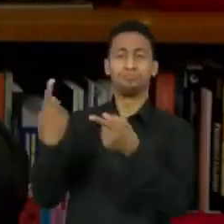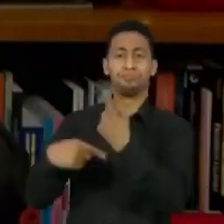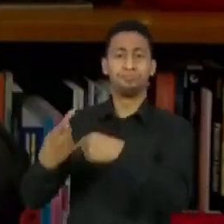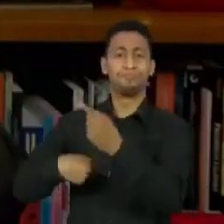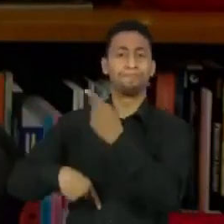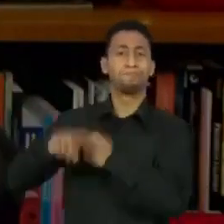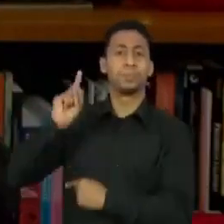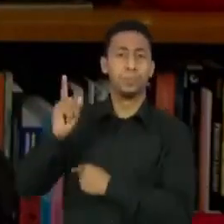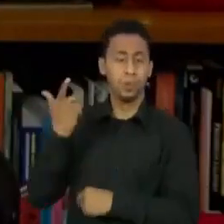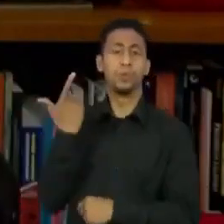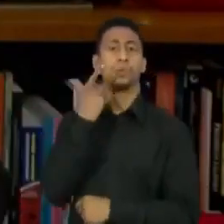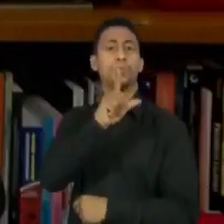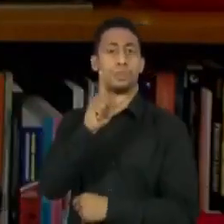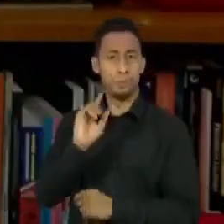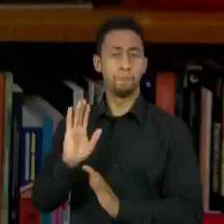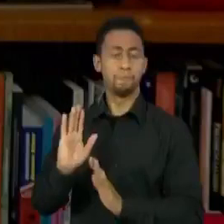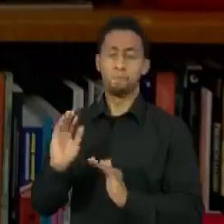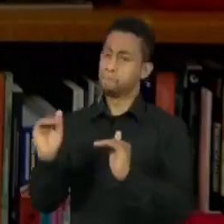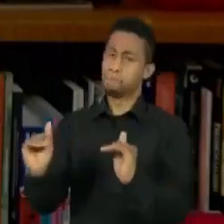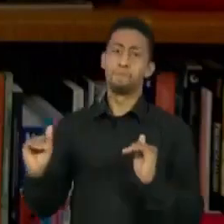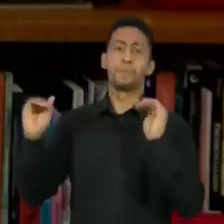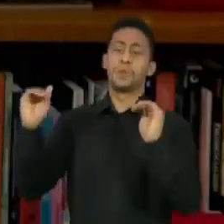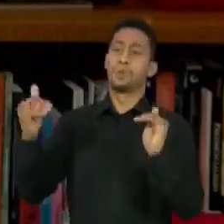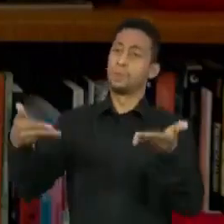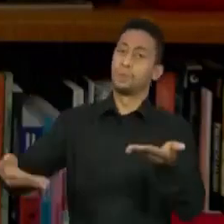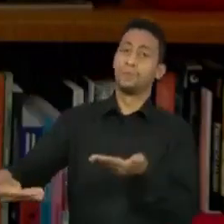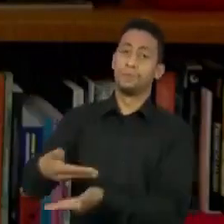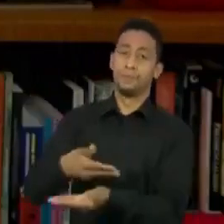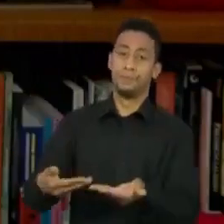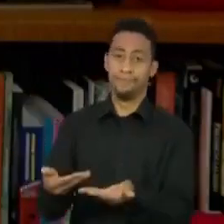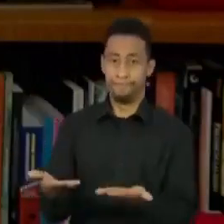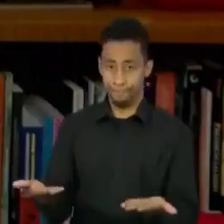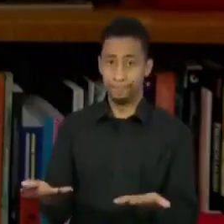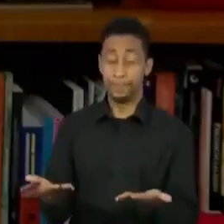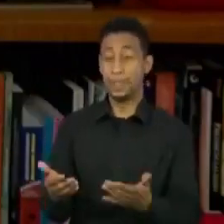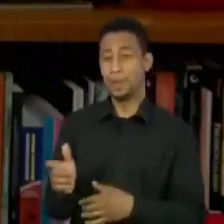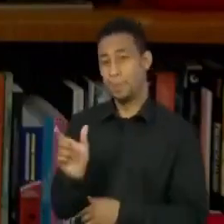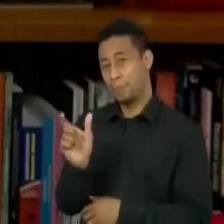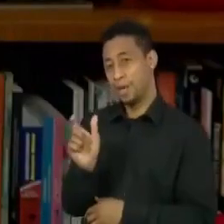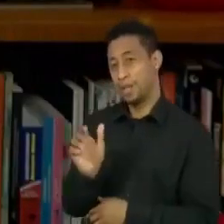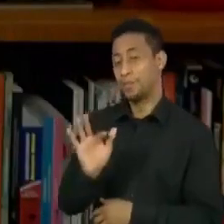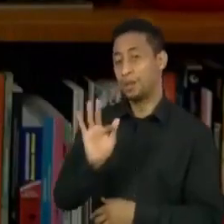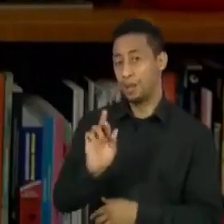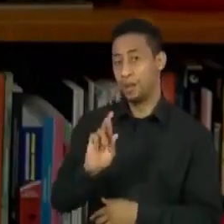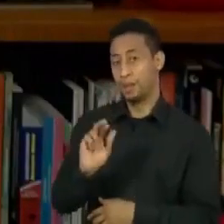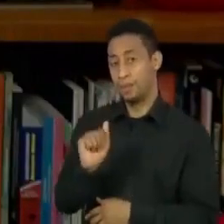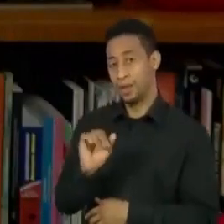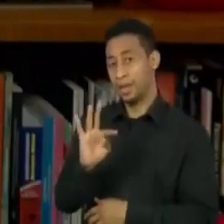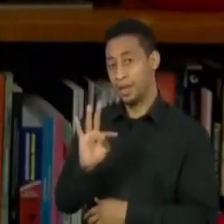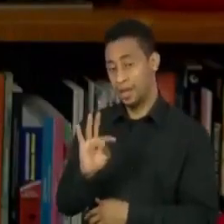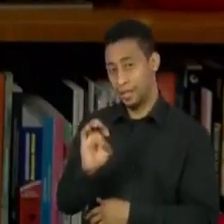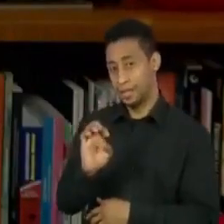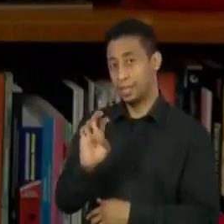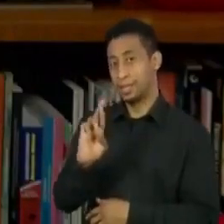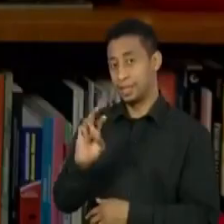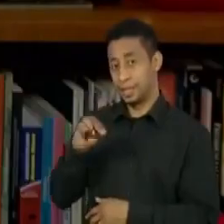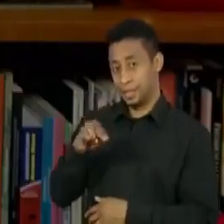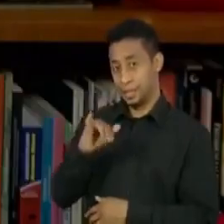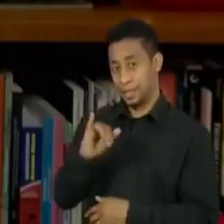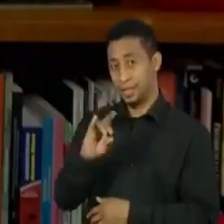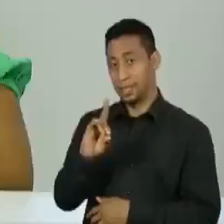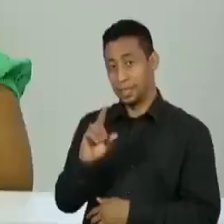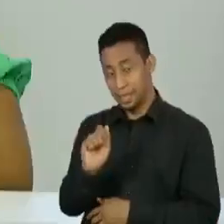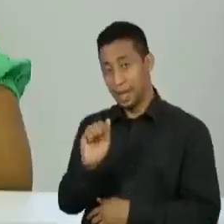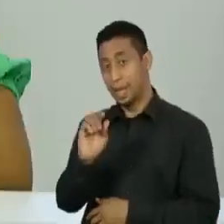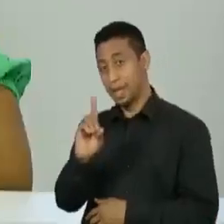salta quanticamente para o estado de fraternidade depois da palavra Fraternidade foi substituída por solidariedade no Artigo